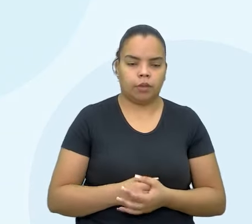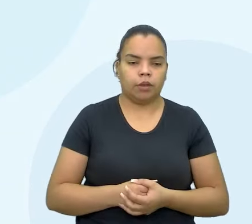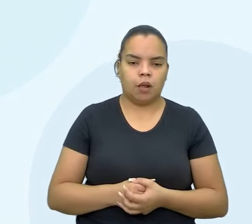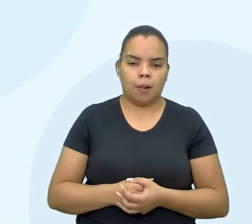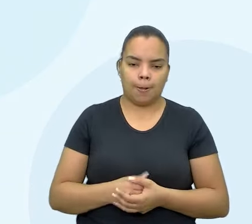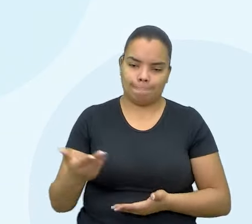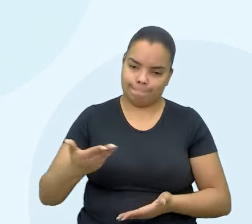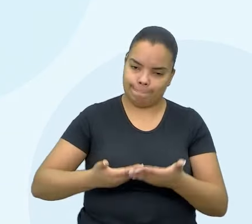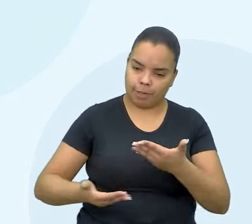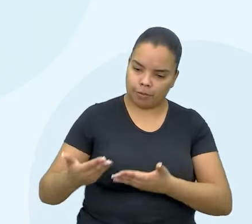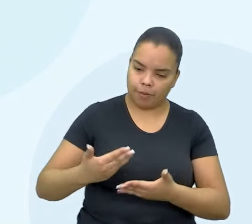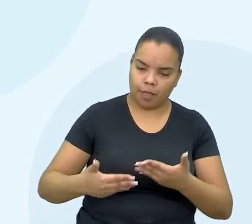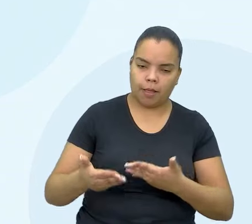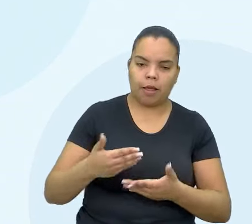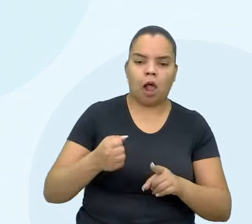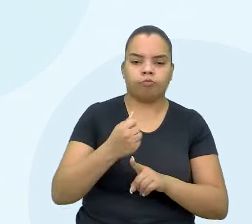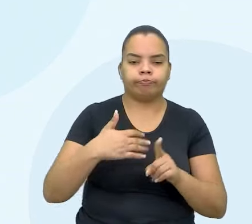intervenção